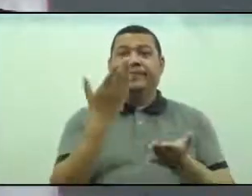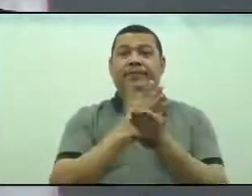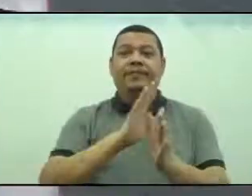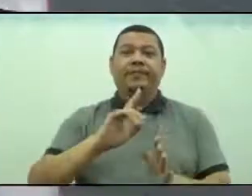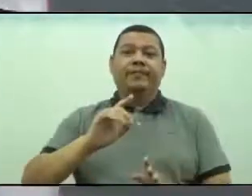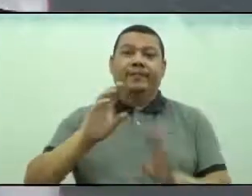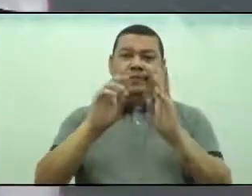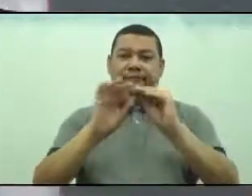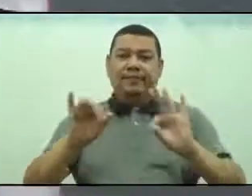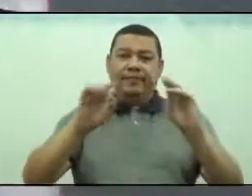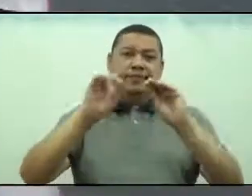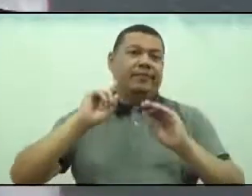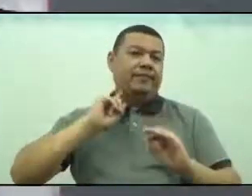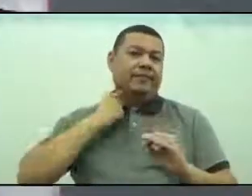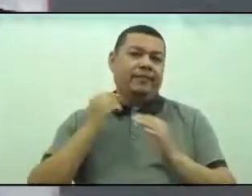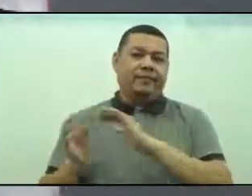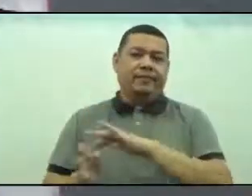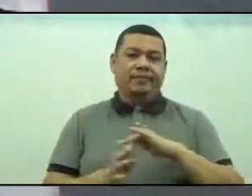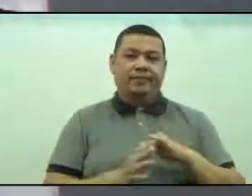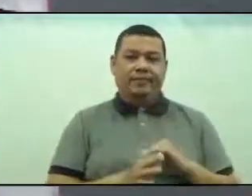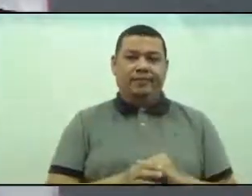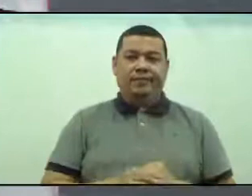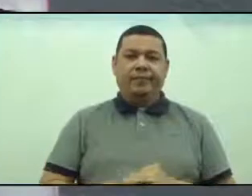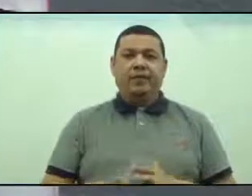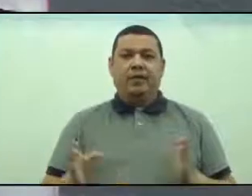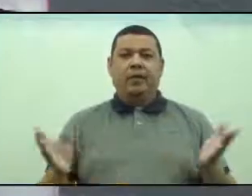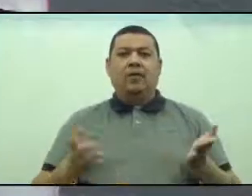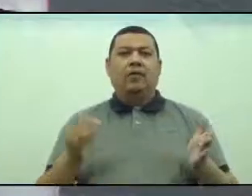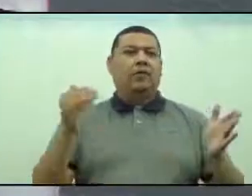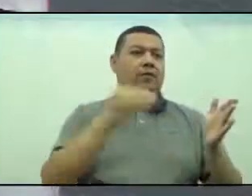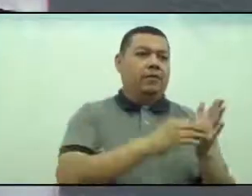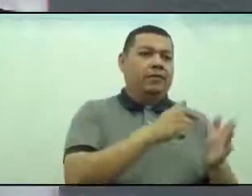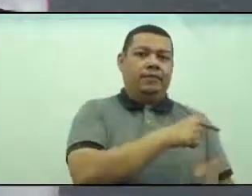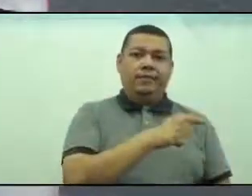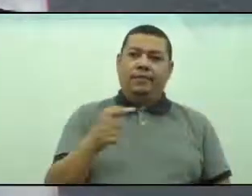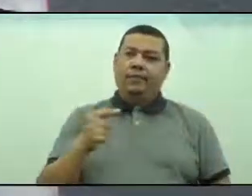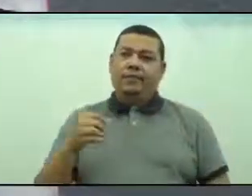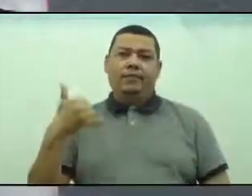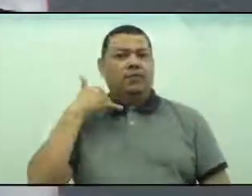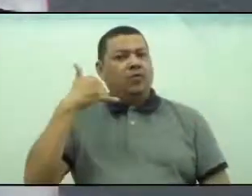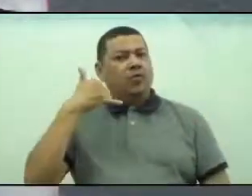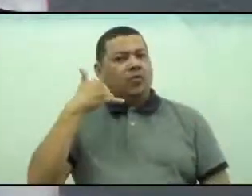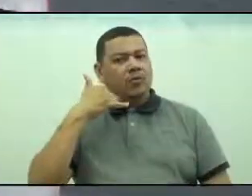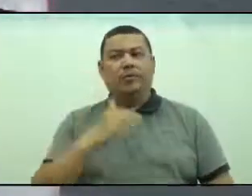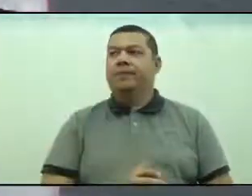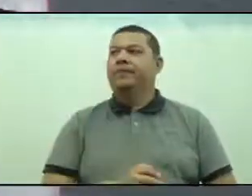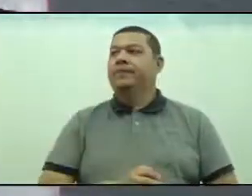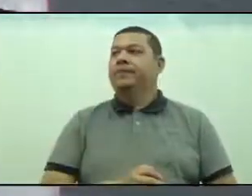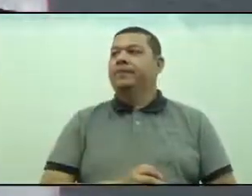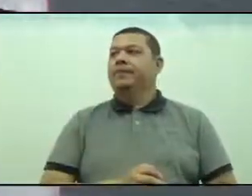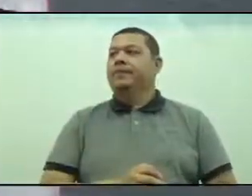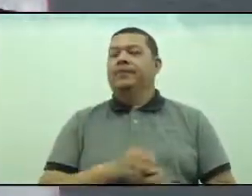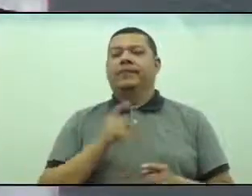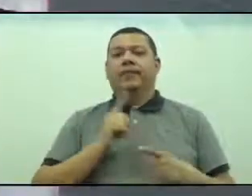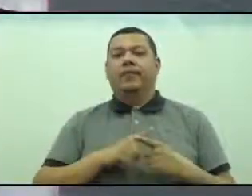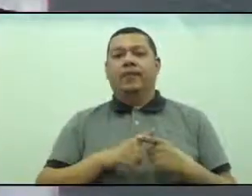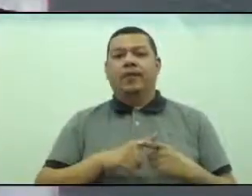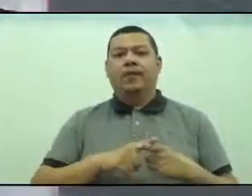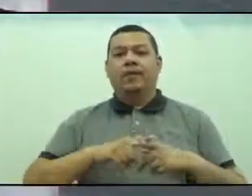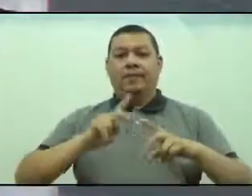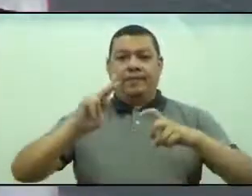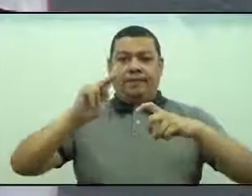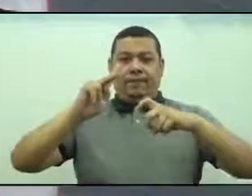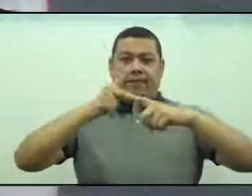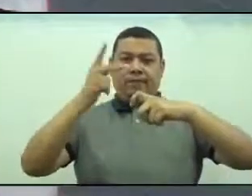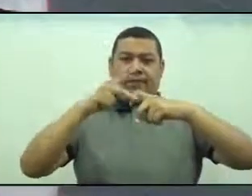Esse final de semana, meu telefone tocou muito por causa do euro e também por causa do hospital de campanha. Você veja bem, as pessoas